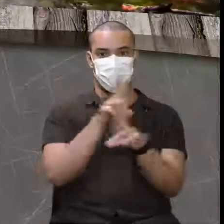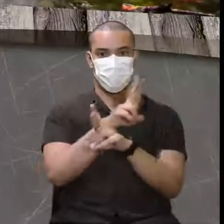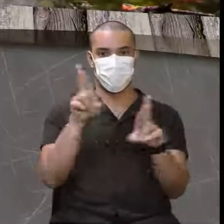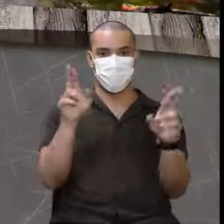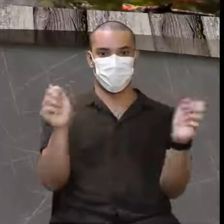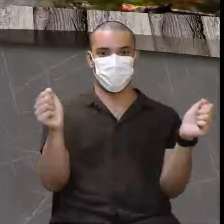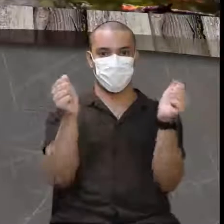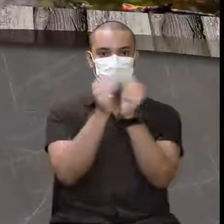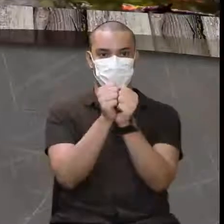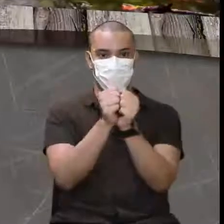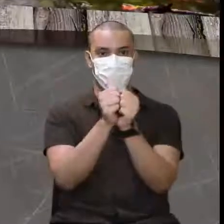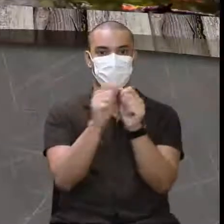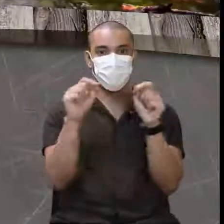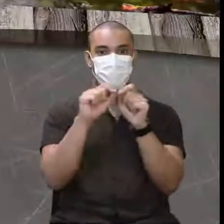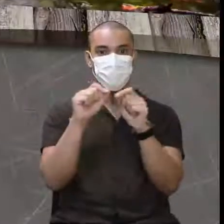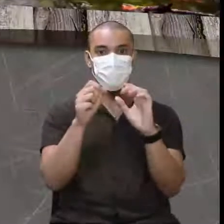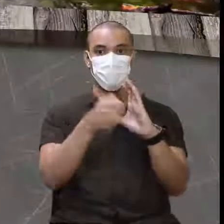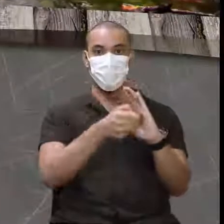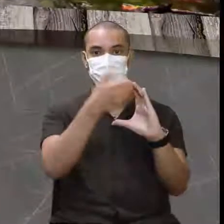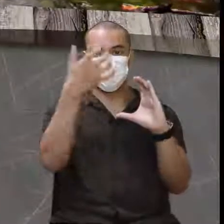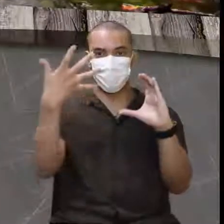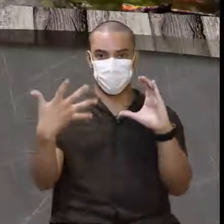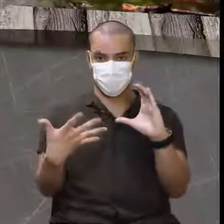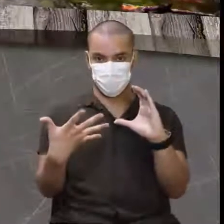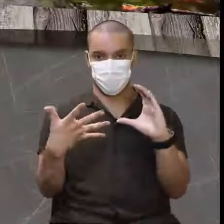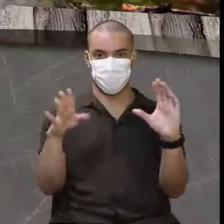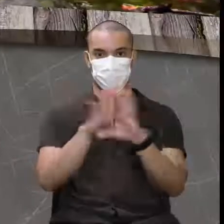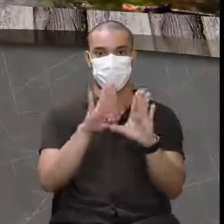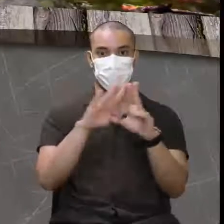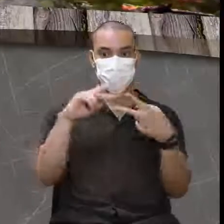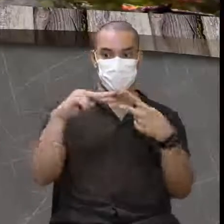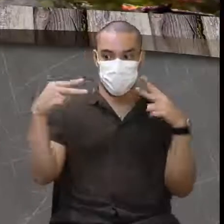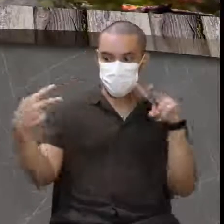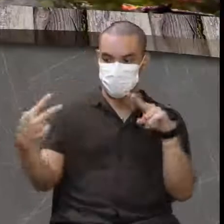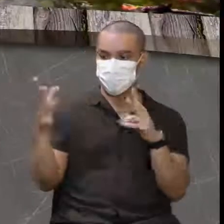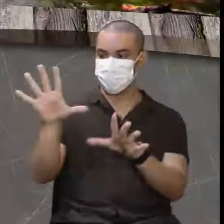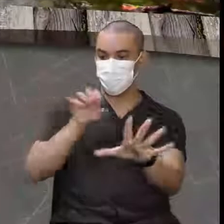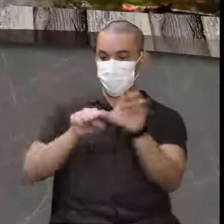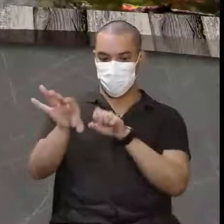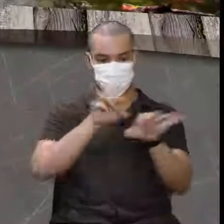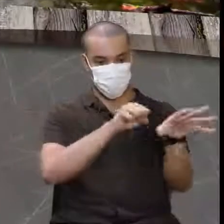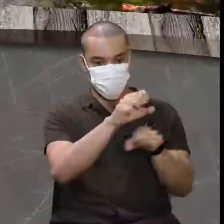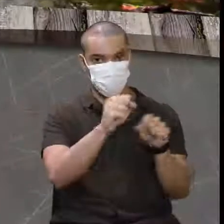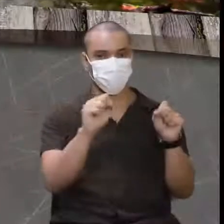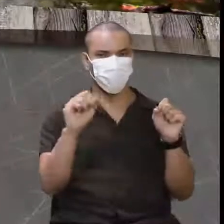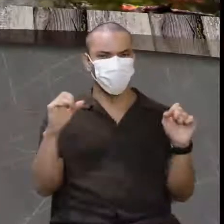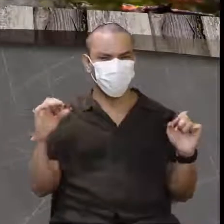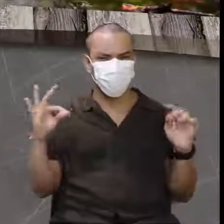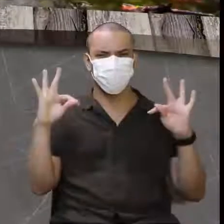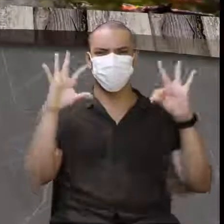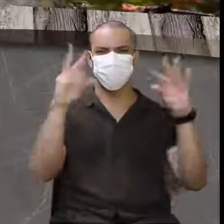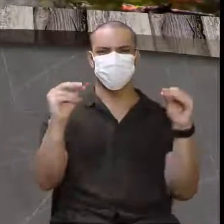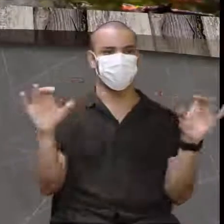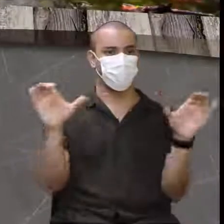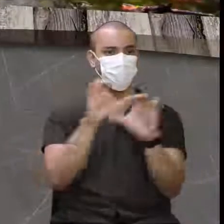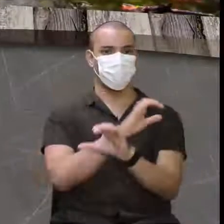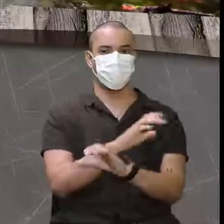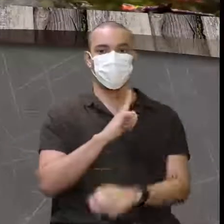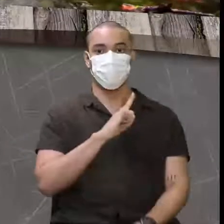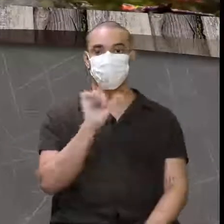essa questão de transmissão de características, né, as heranças adquiridas, tudo